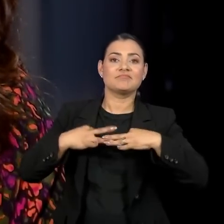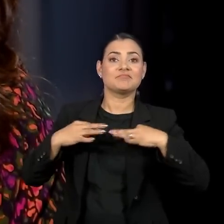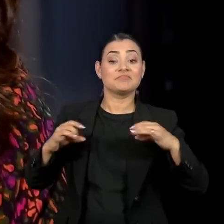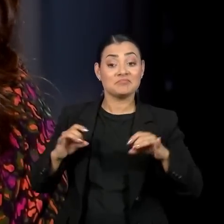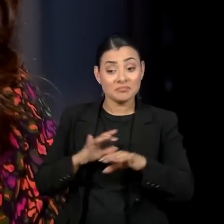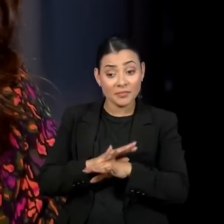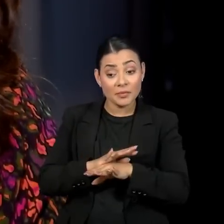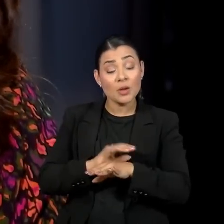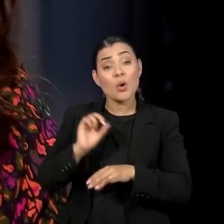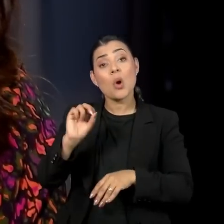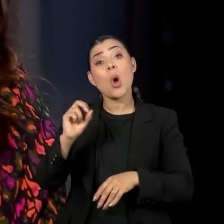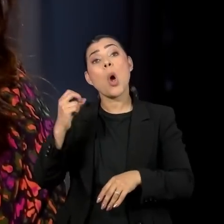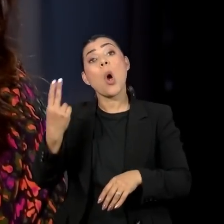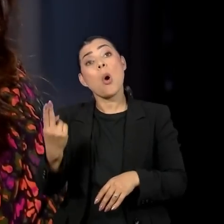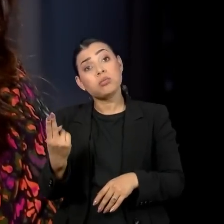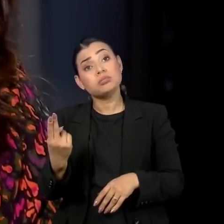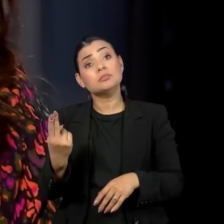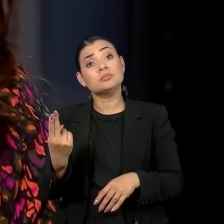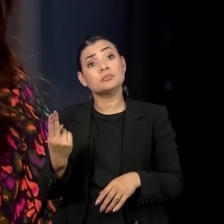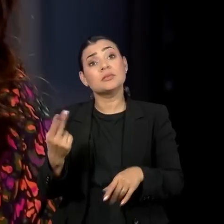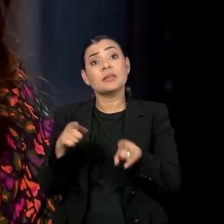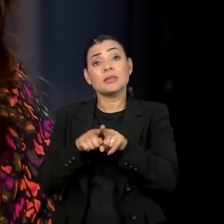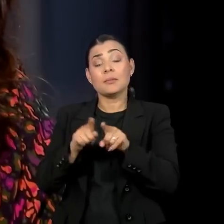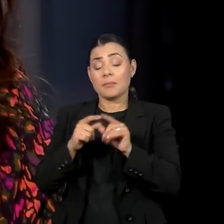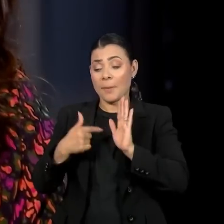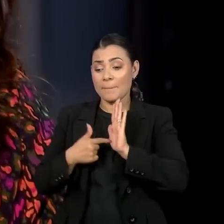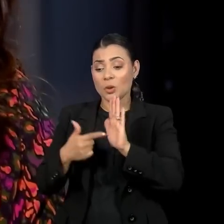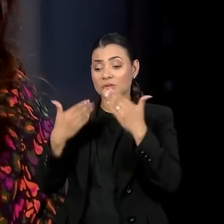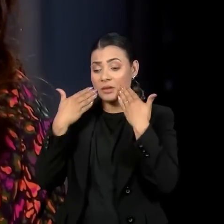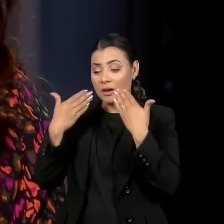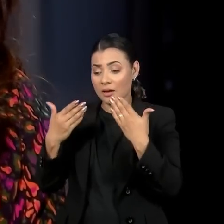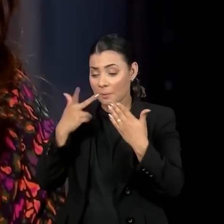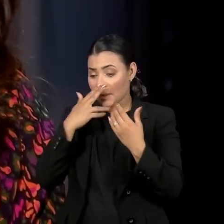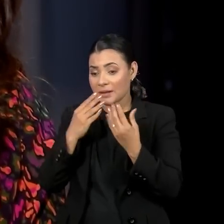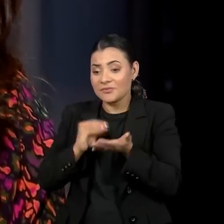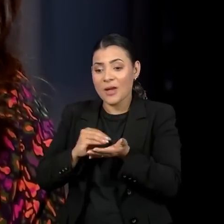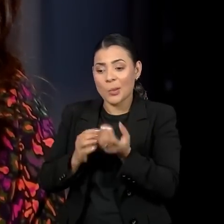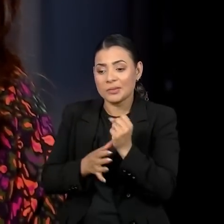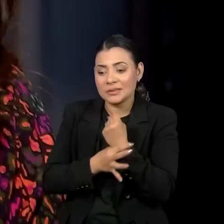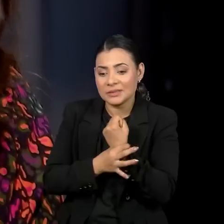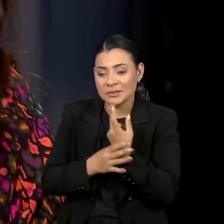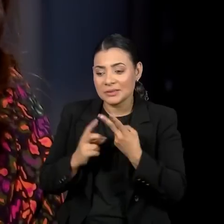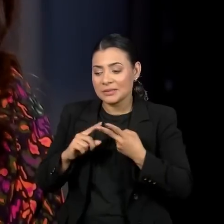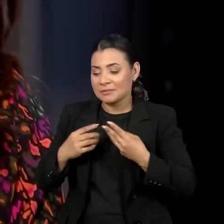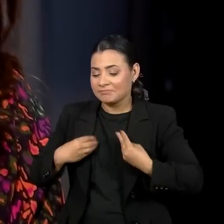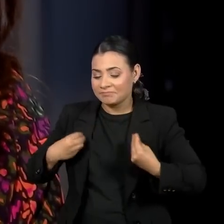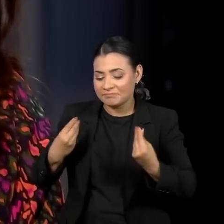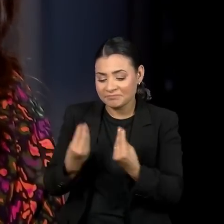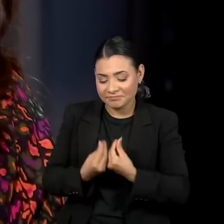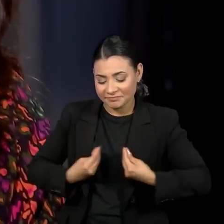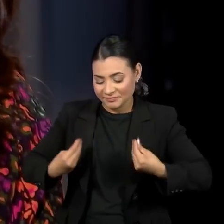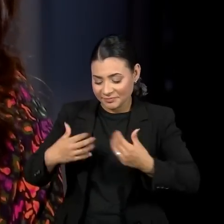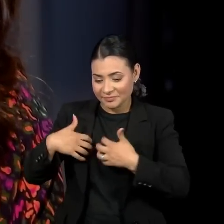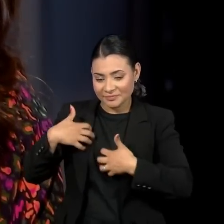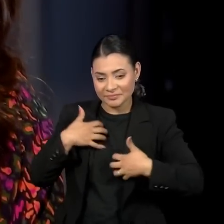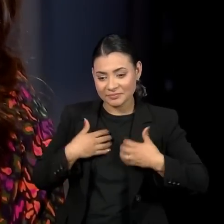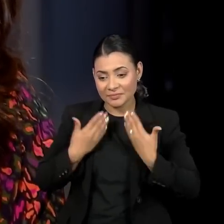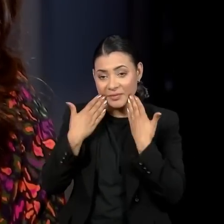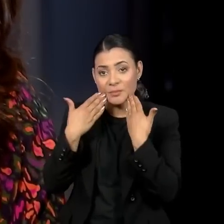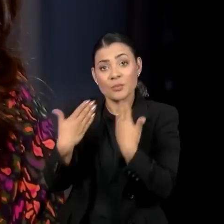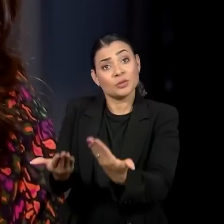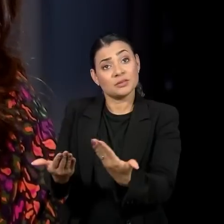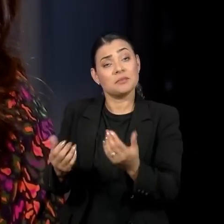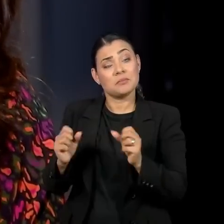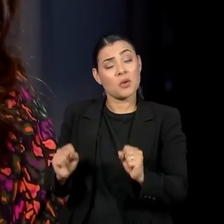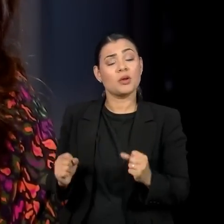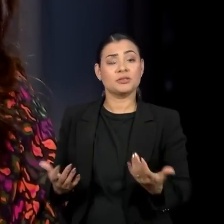ou que pode dizer muito das suas fragilidades, das suas inseguranças, das suas faltas, né? Então,